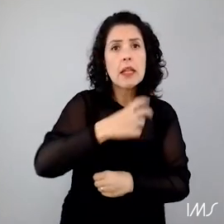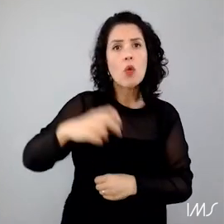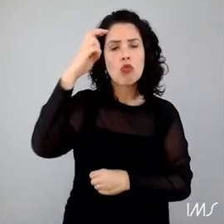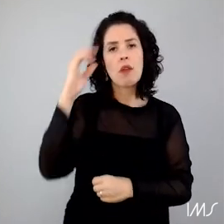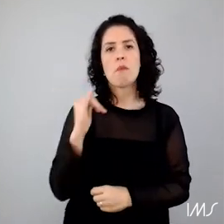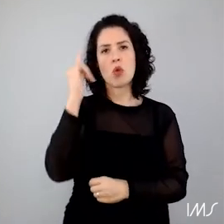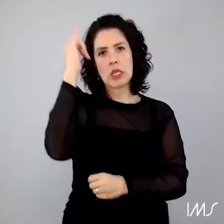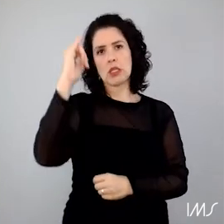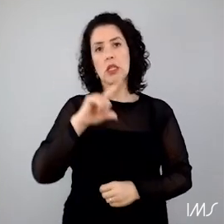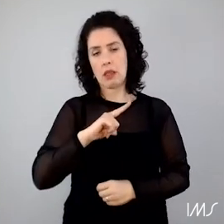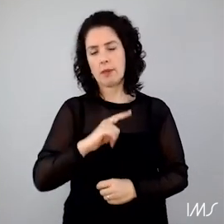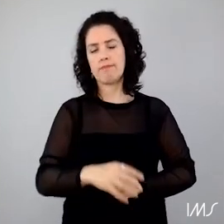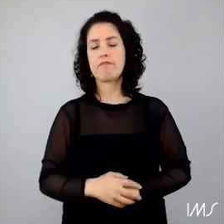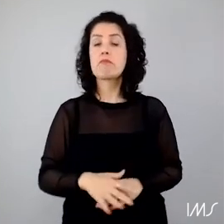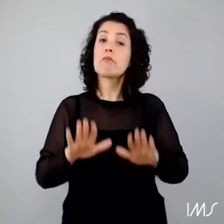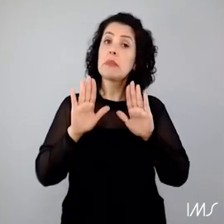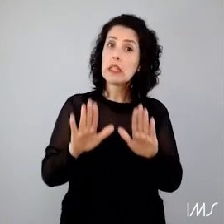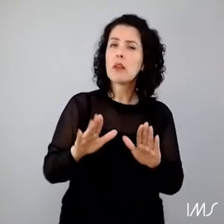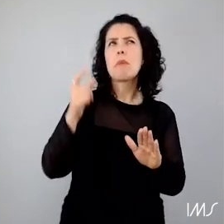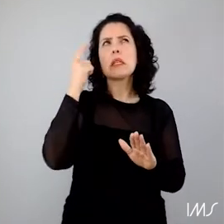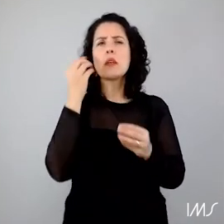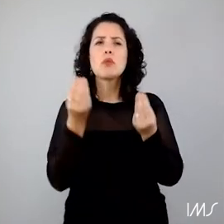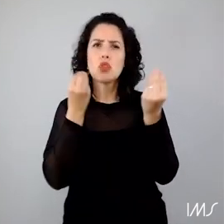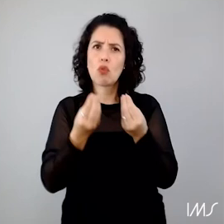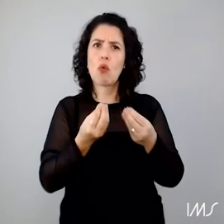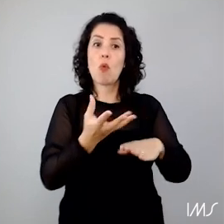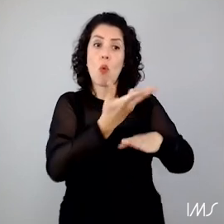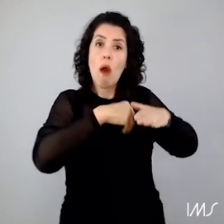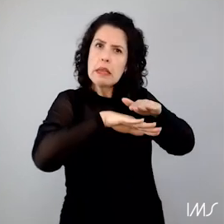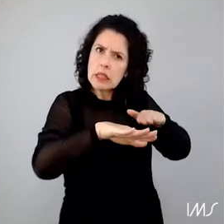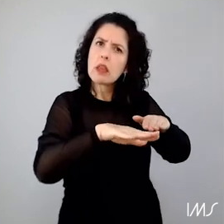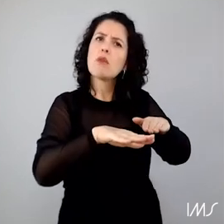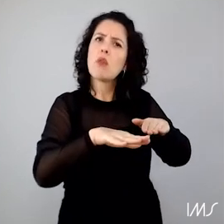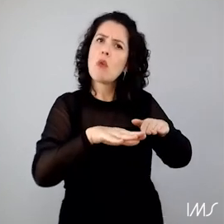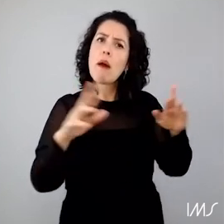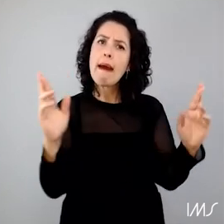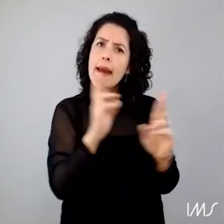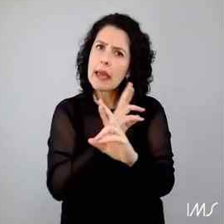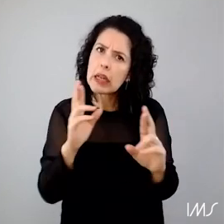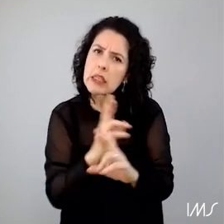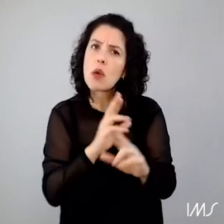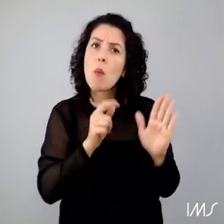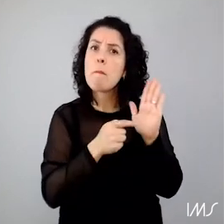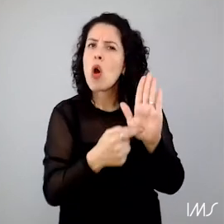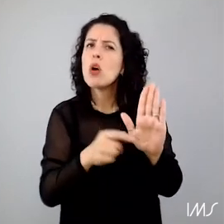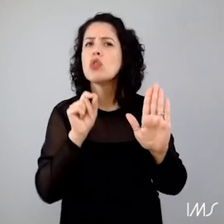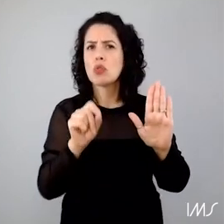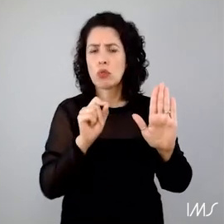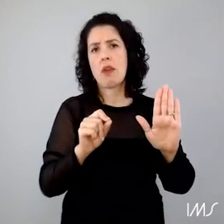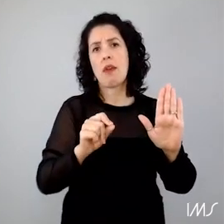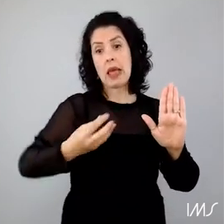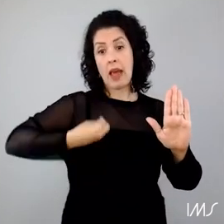que fala tanto da trajetória dos indivíduos quanto fala também da construção de legados artísticos e